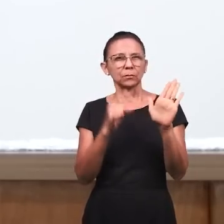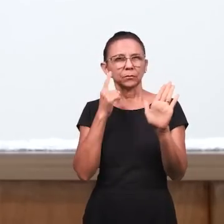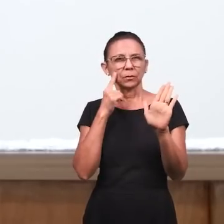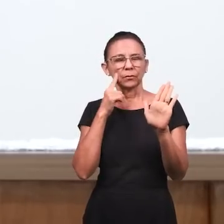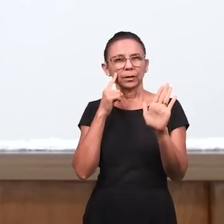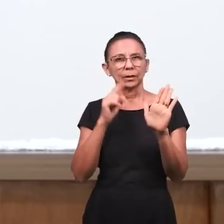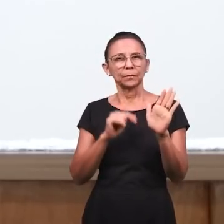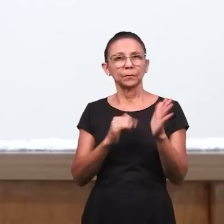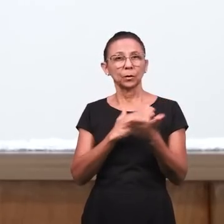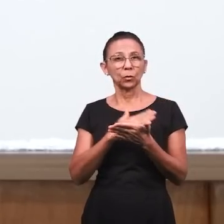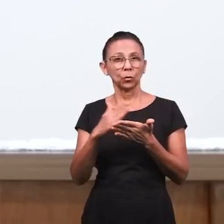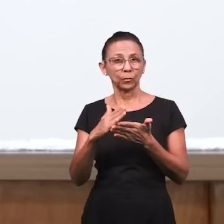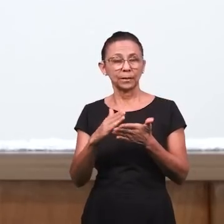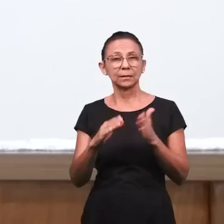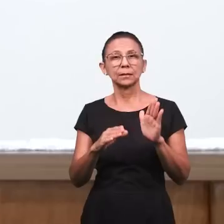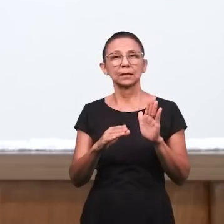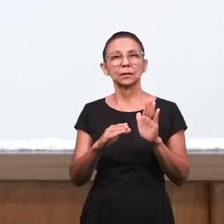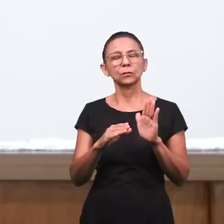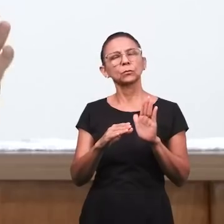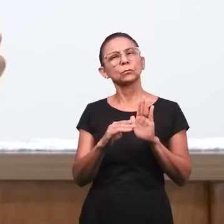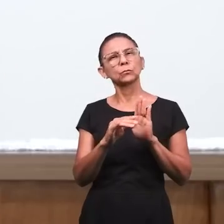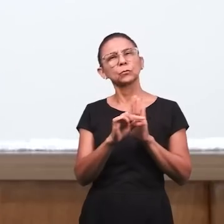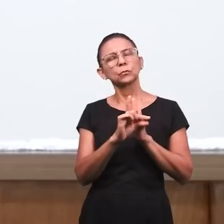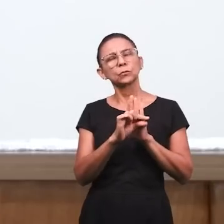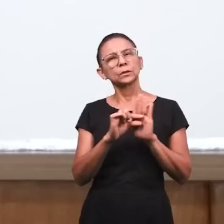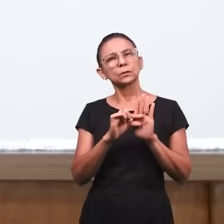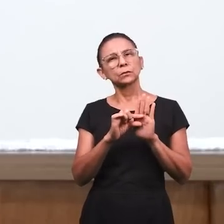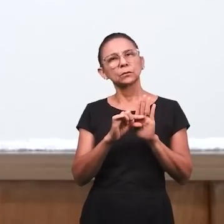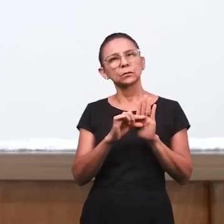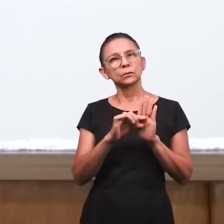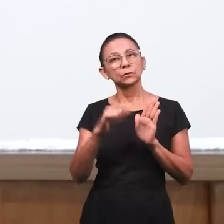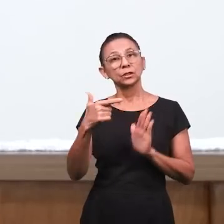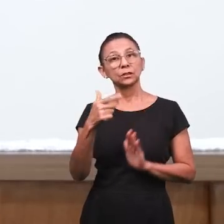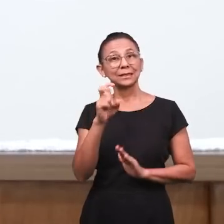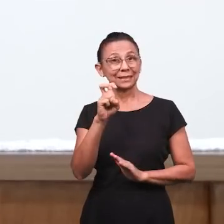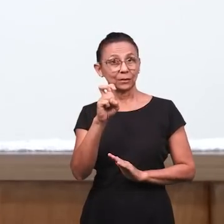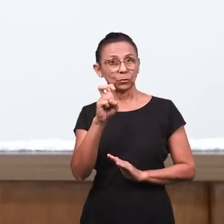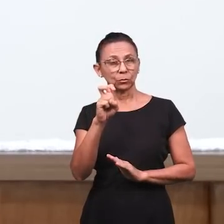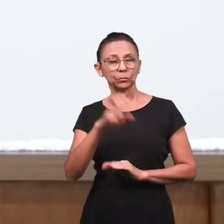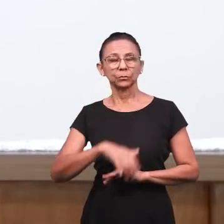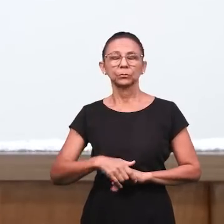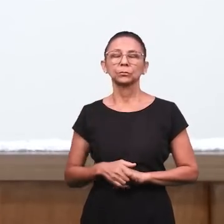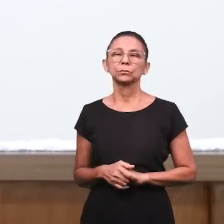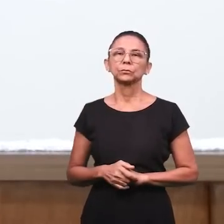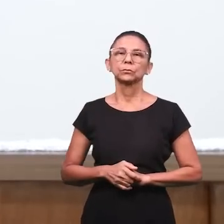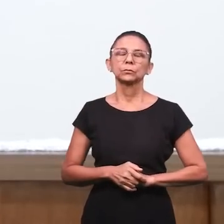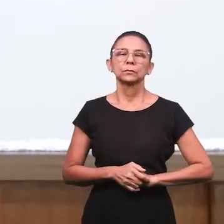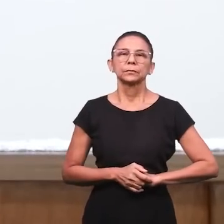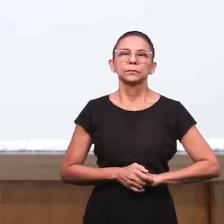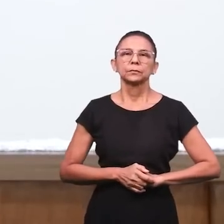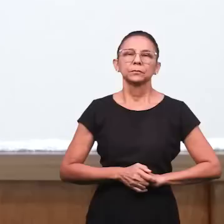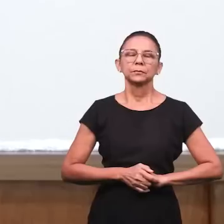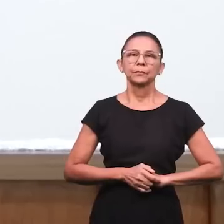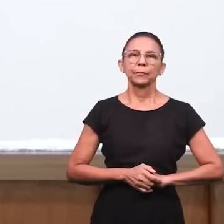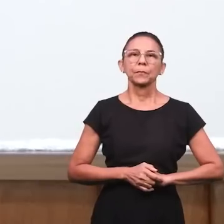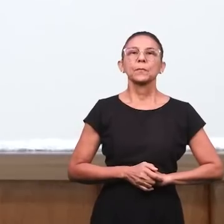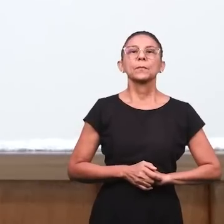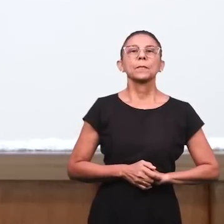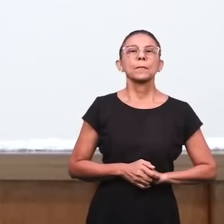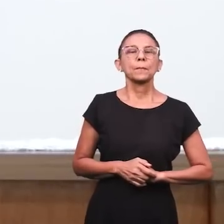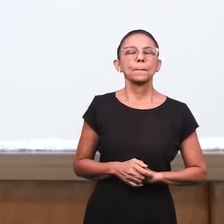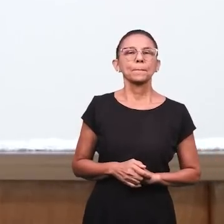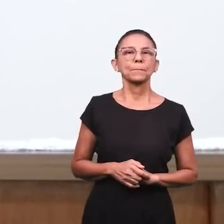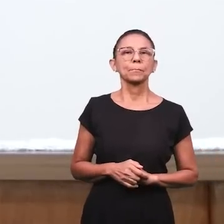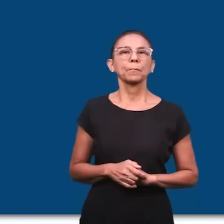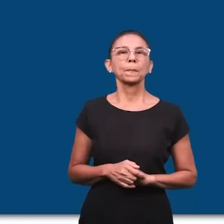aqui. O primeiro versículo que vamos ler do capítulo 16 é no versículo 25. A palavra do